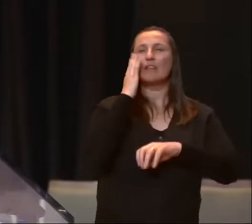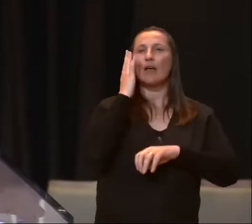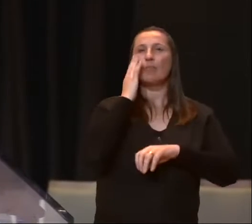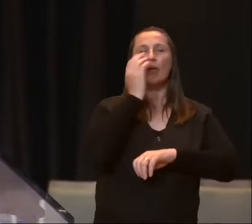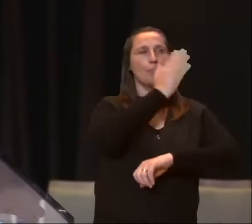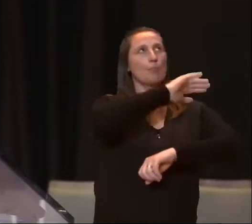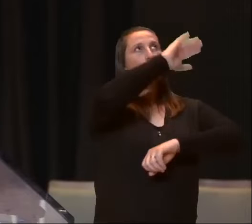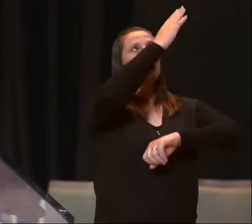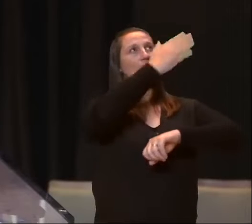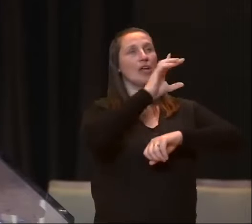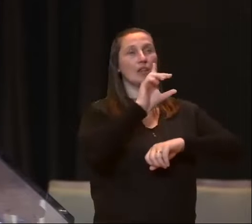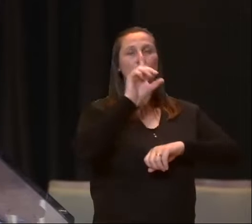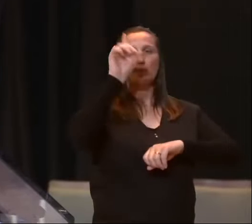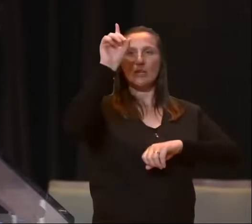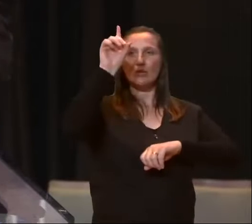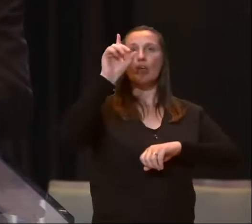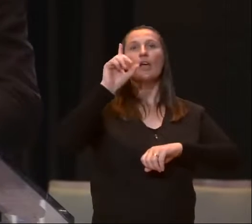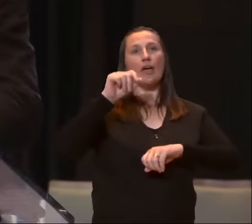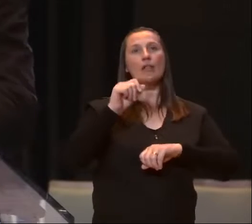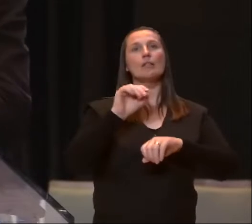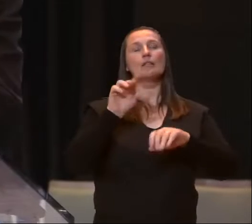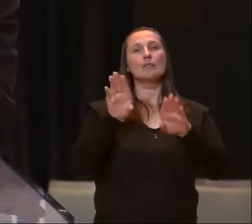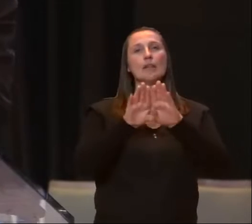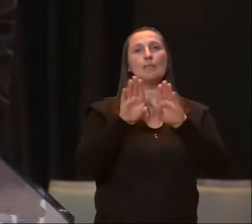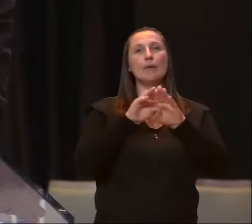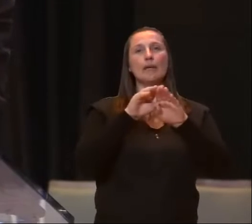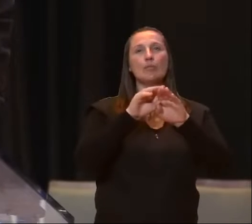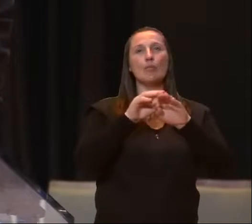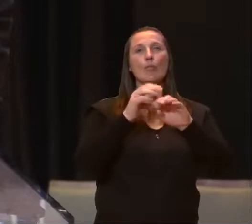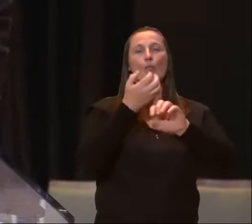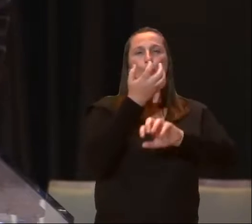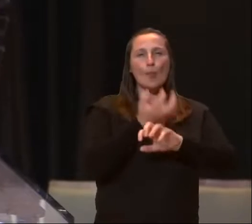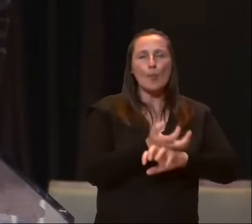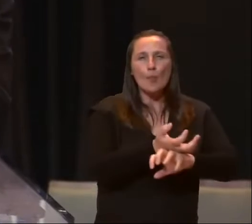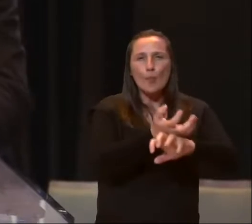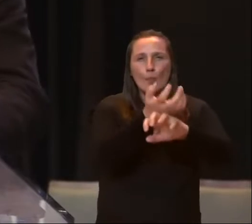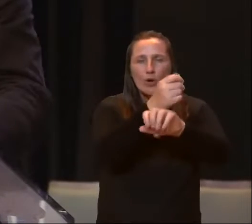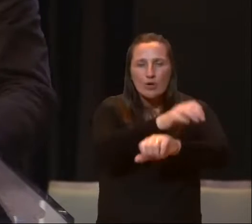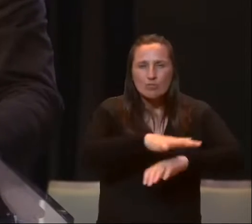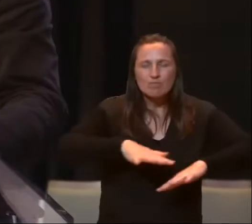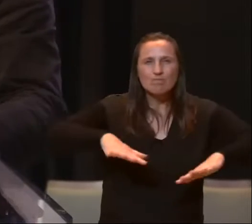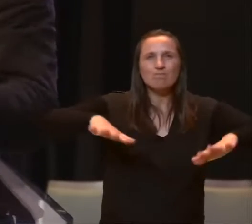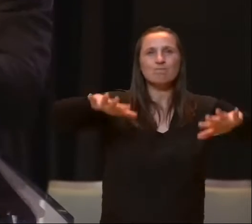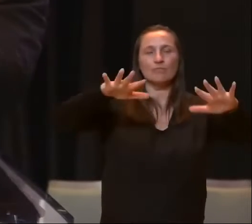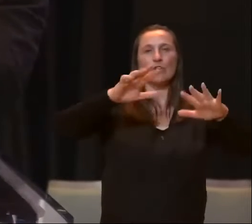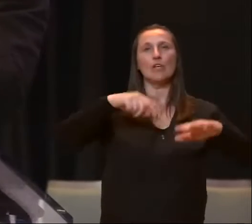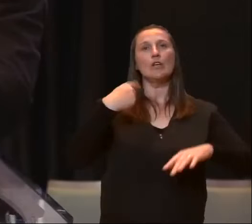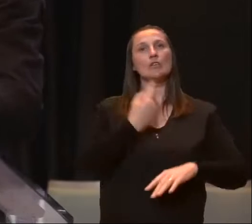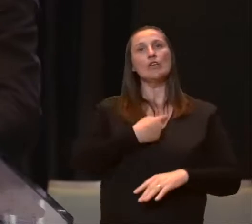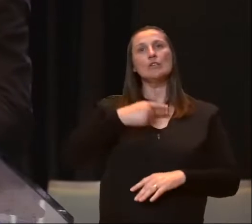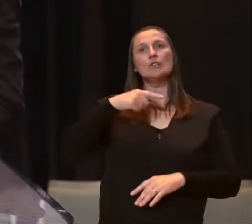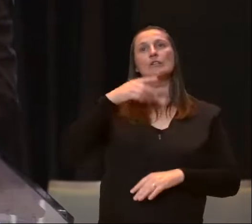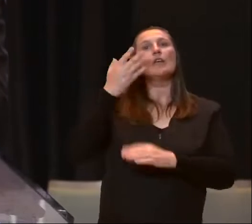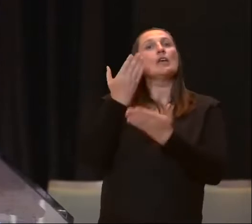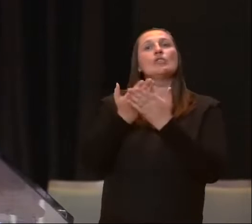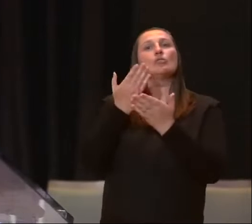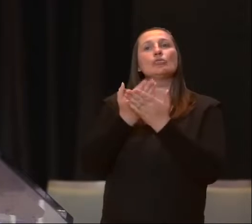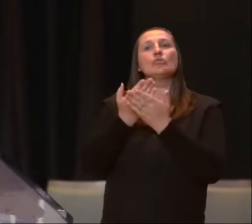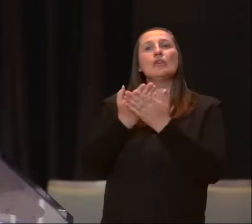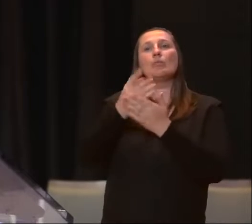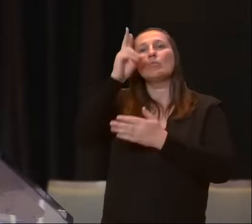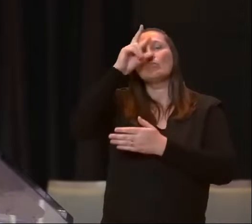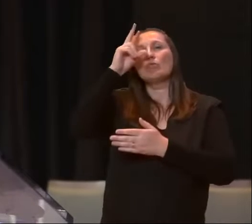é também o Deus dos vales. E nós estudamos a história de uma guerra que o povo de